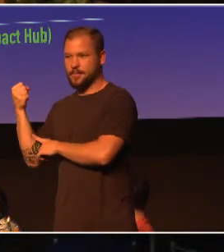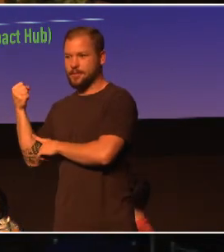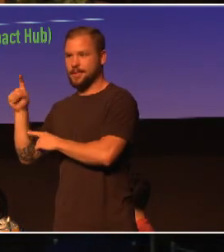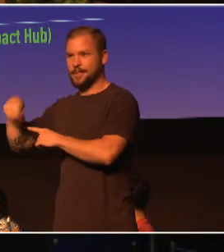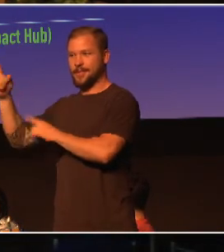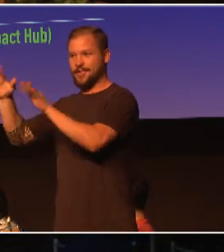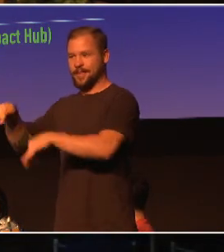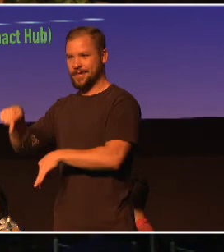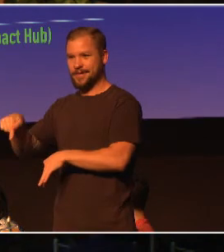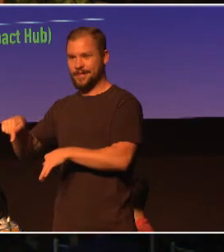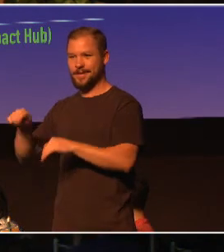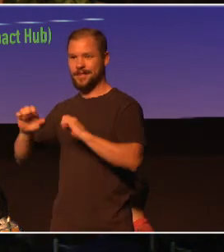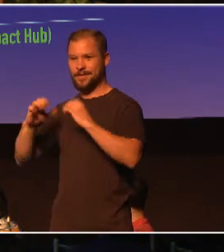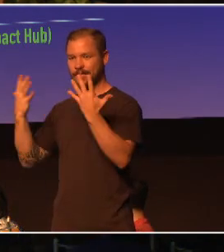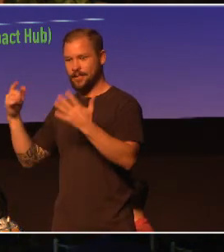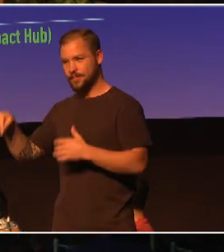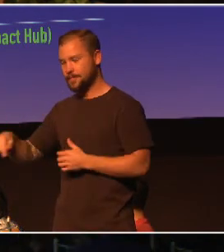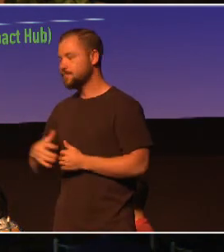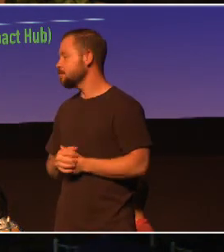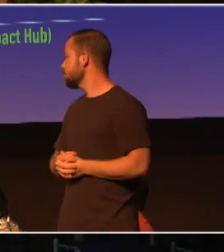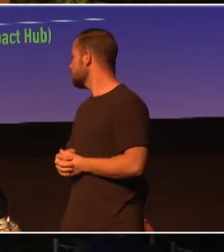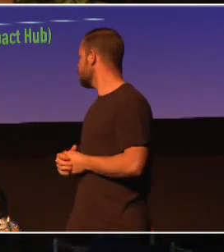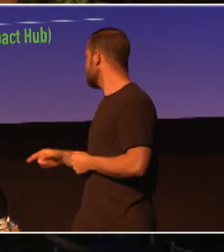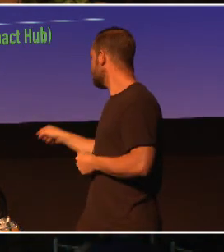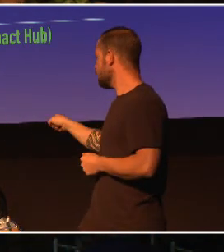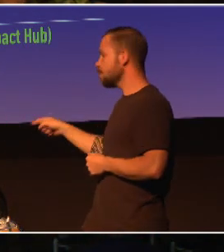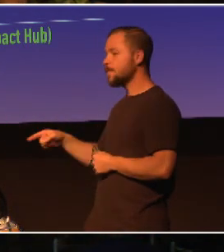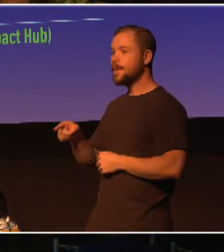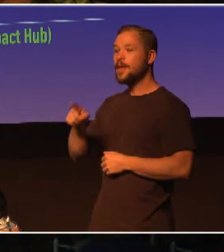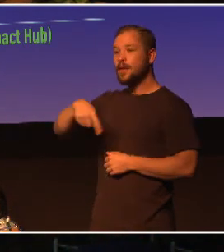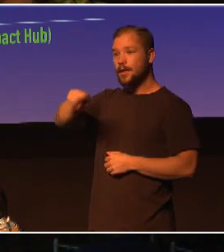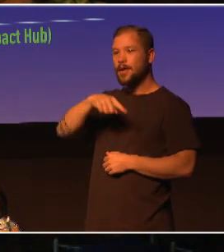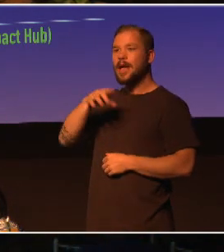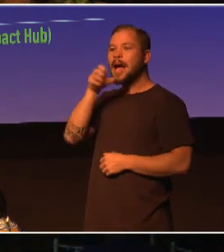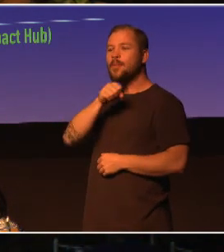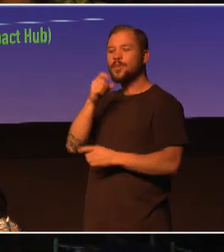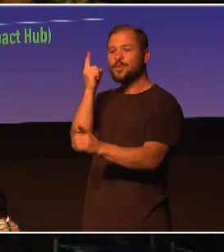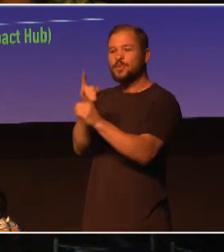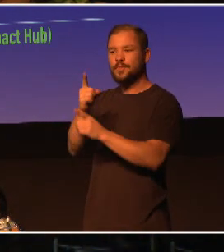para encontrar a gente, a forma mais rápida e fácil é hashtag